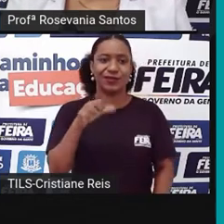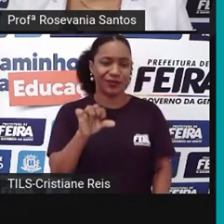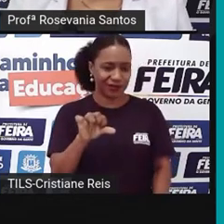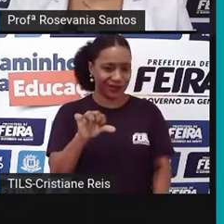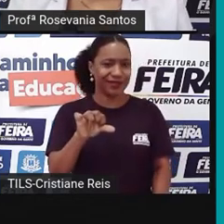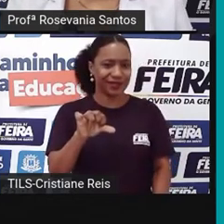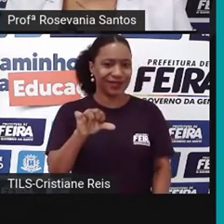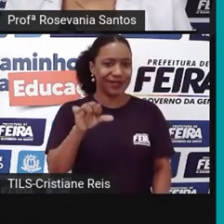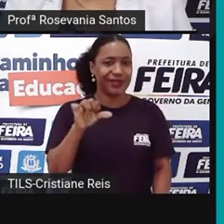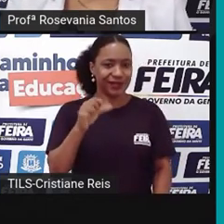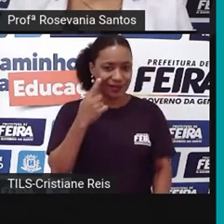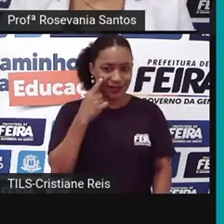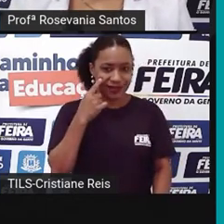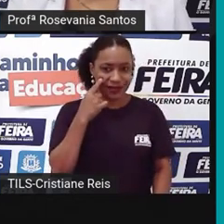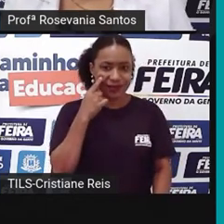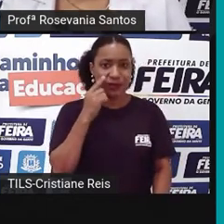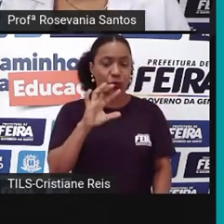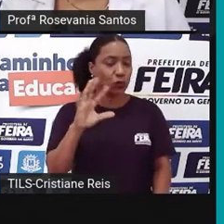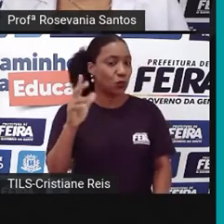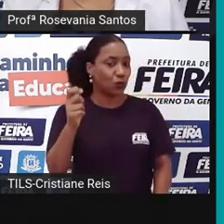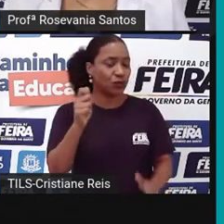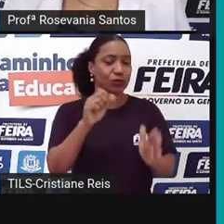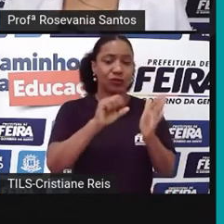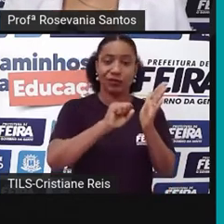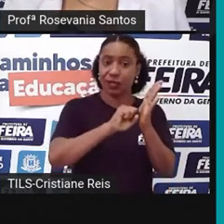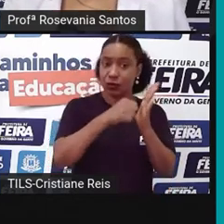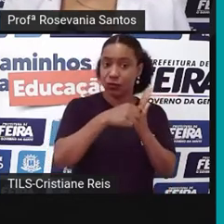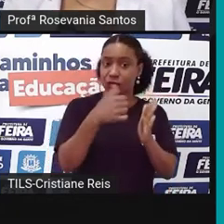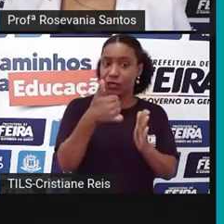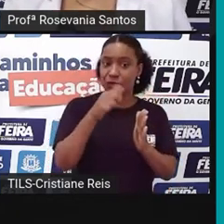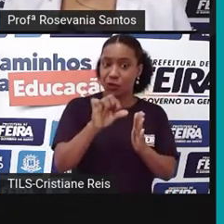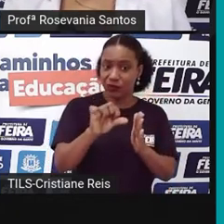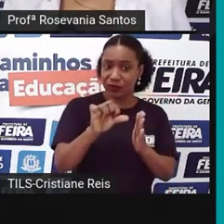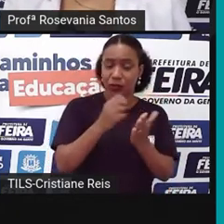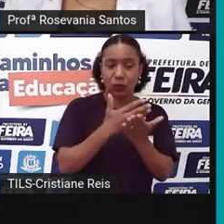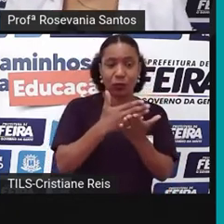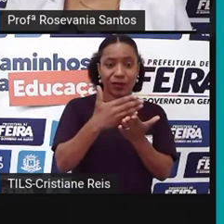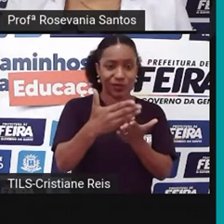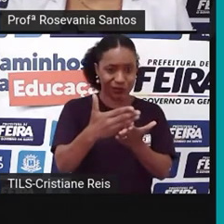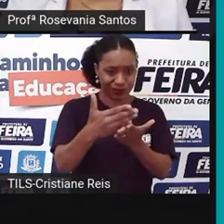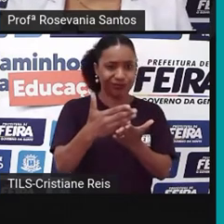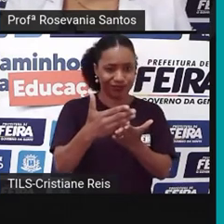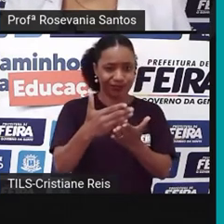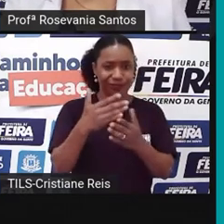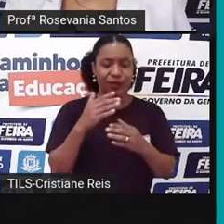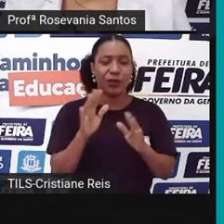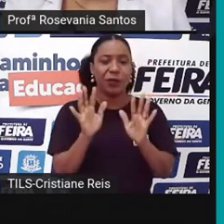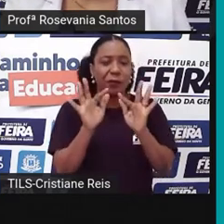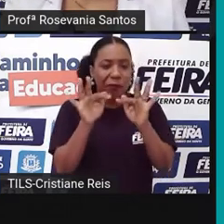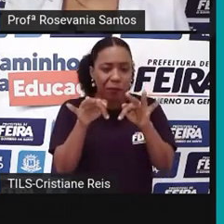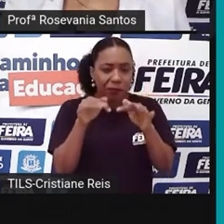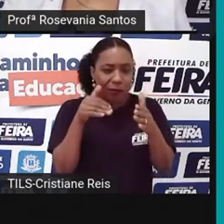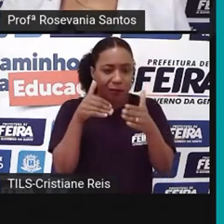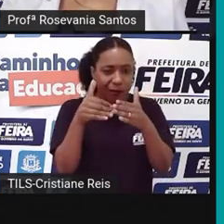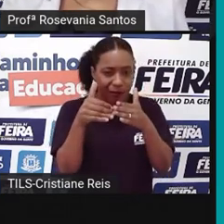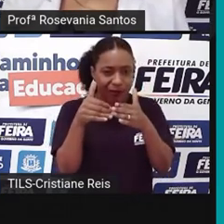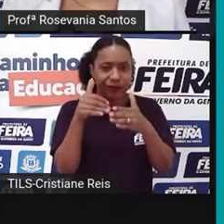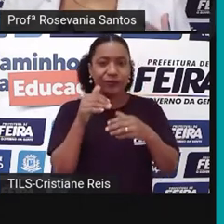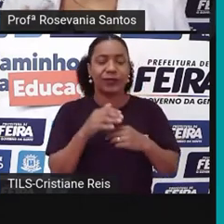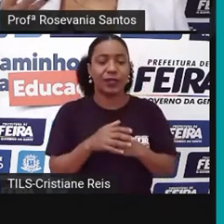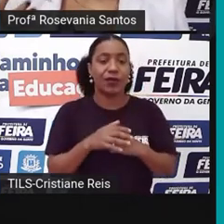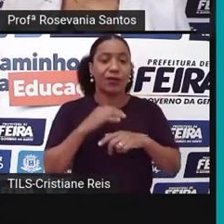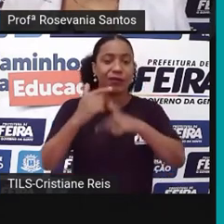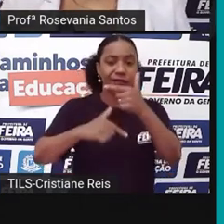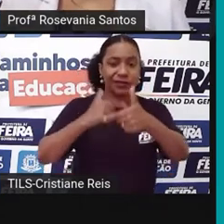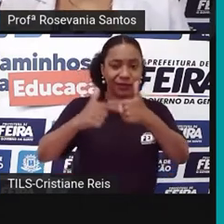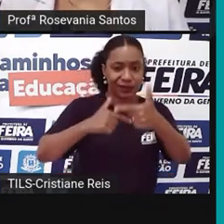todos foram no século XIX, alguns no início, outros no final, que foi a atividade mineradora que começou a declinar. Isso mesmo. A gente teve